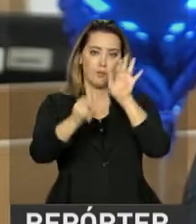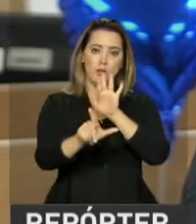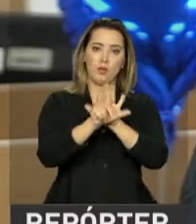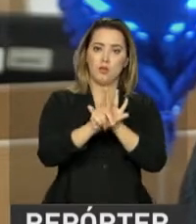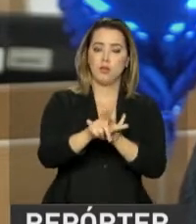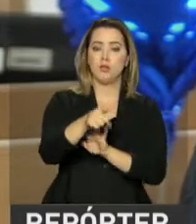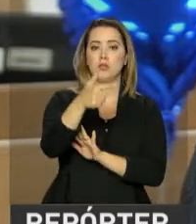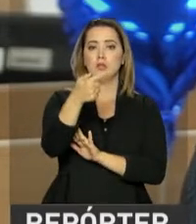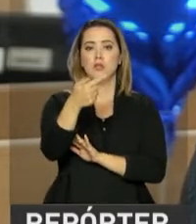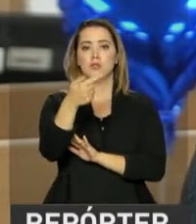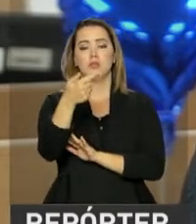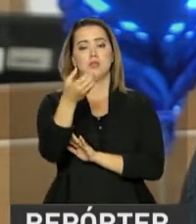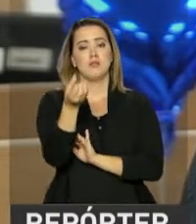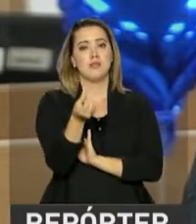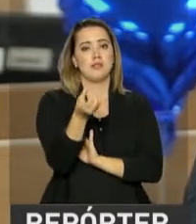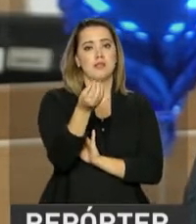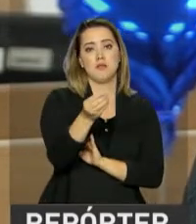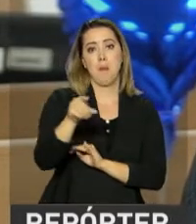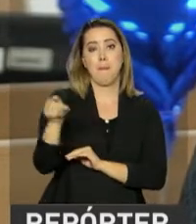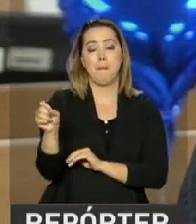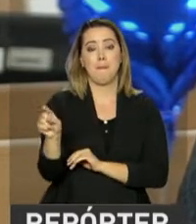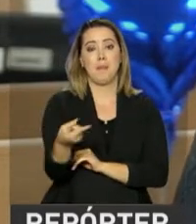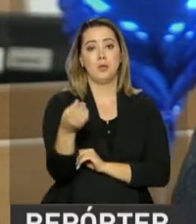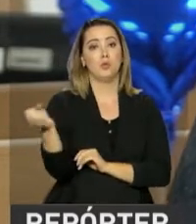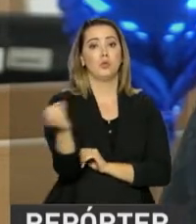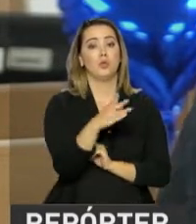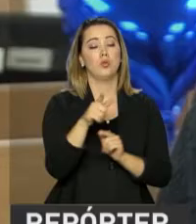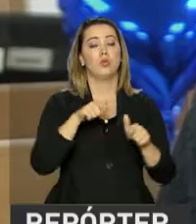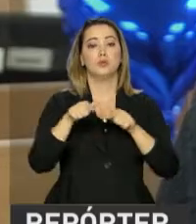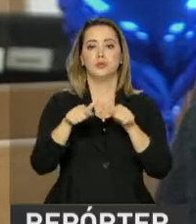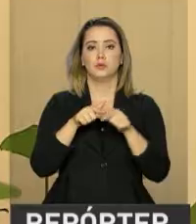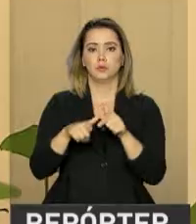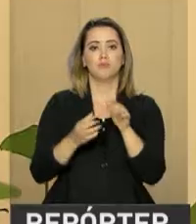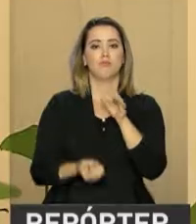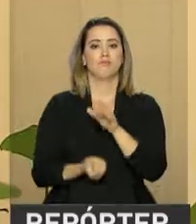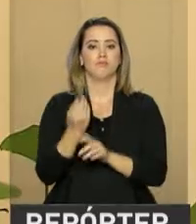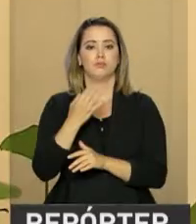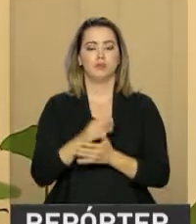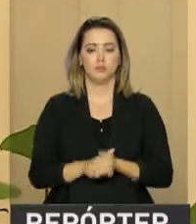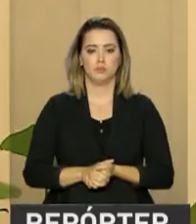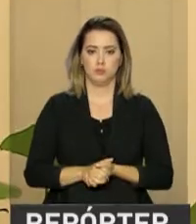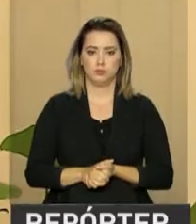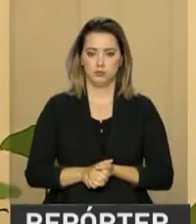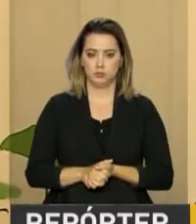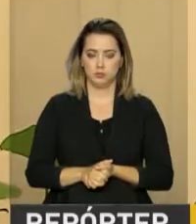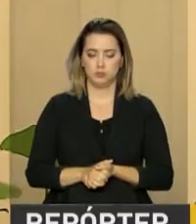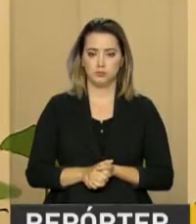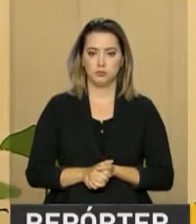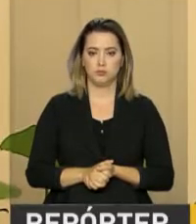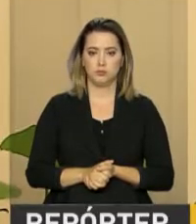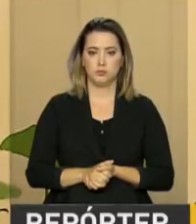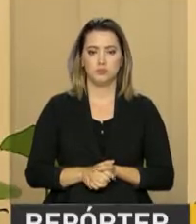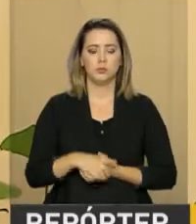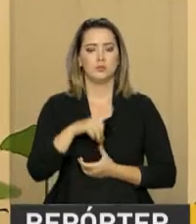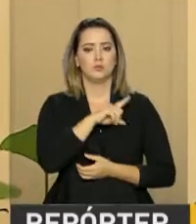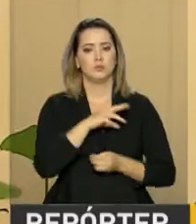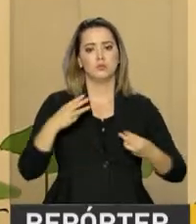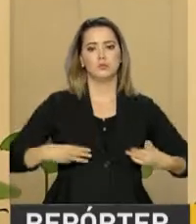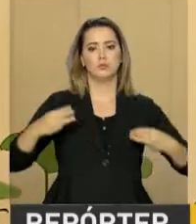menos 760 mil postos poderiam ter sido criados pelo menos vai trabalhar gente tem sistematicamente